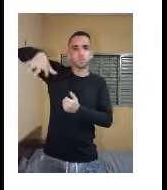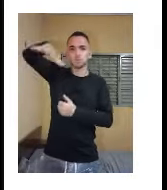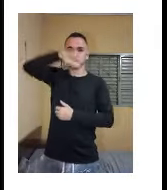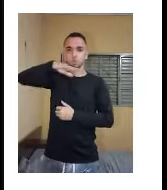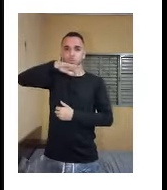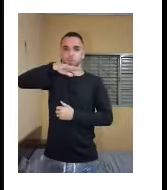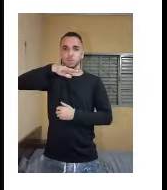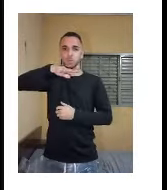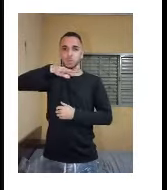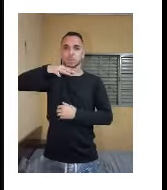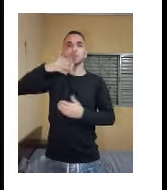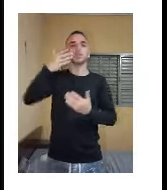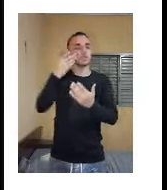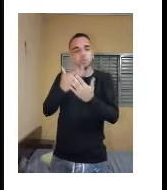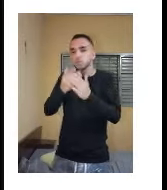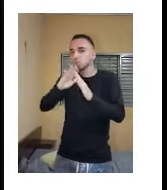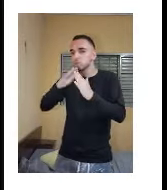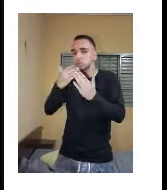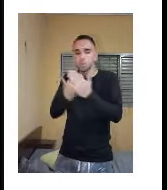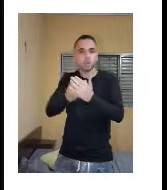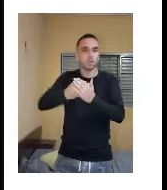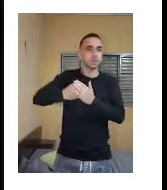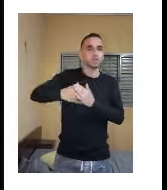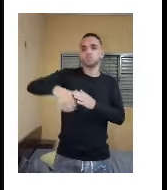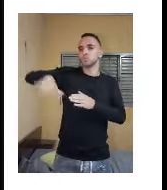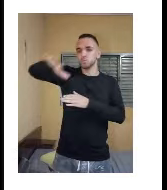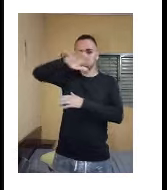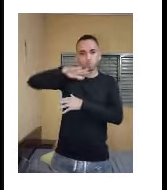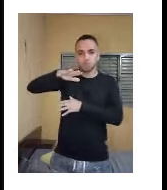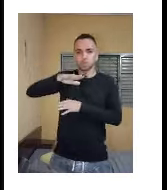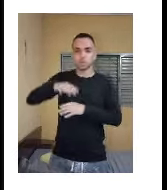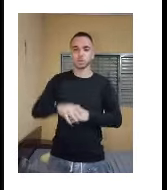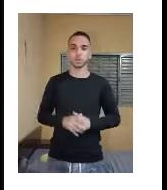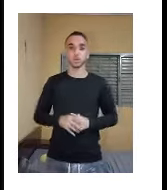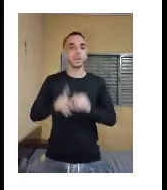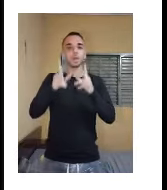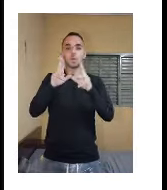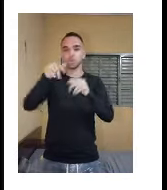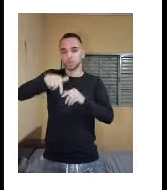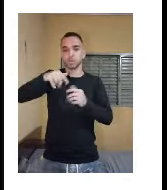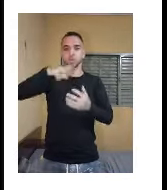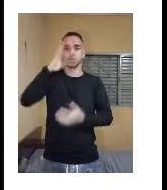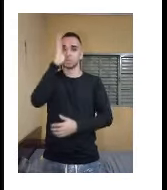instituições de renome, como, por exemplo, aqui no Brasil, o INPE, né,